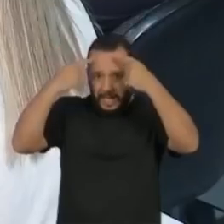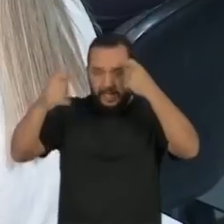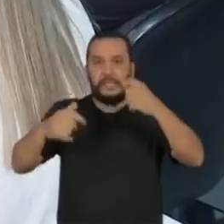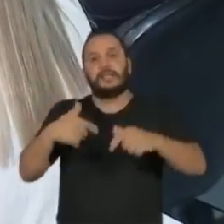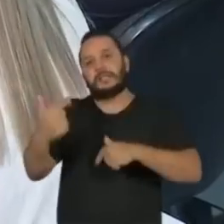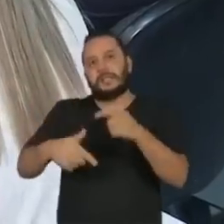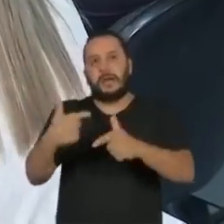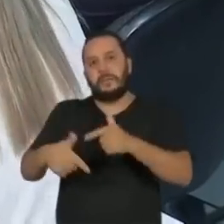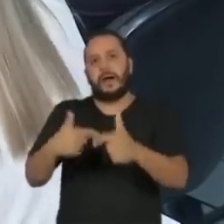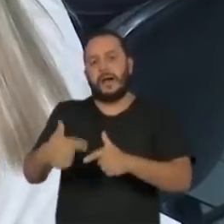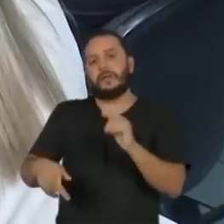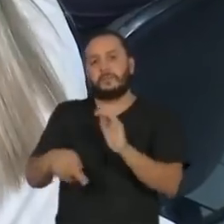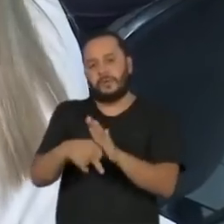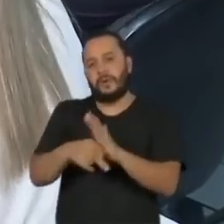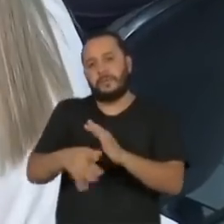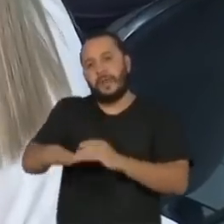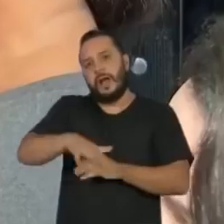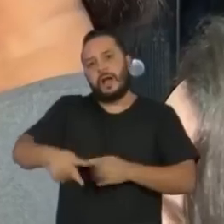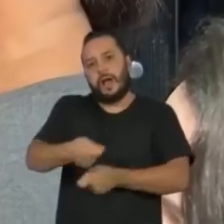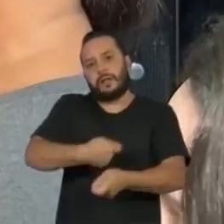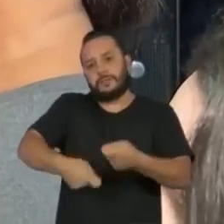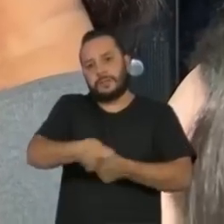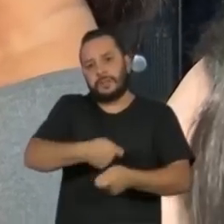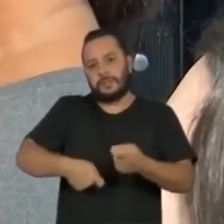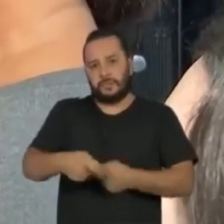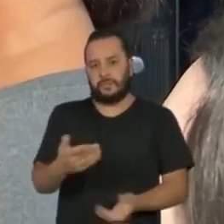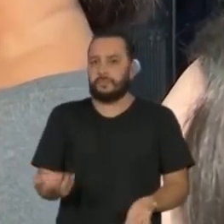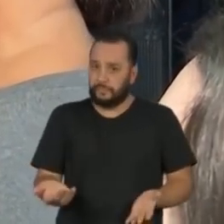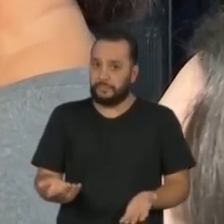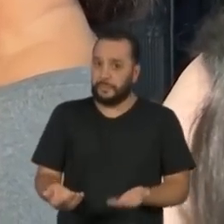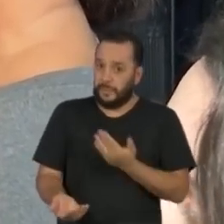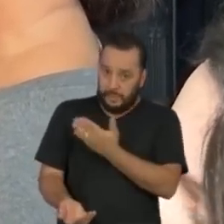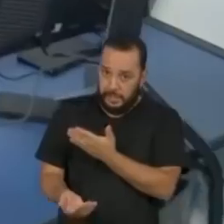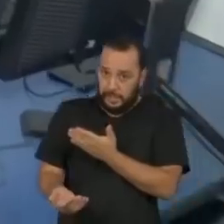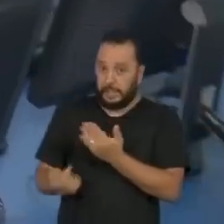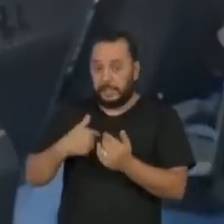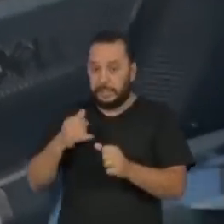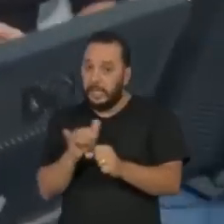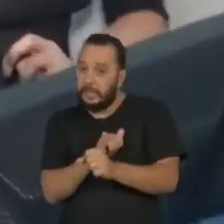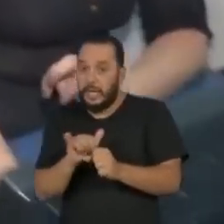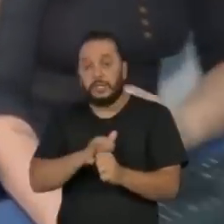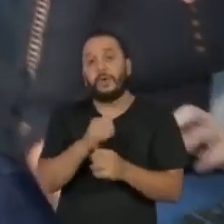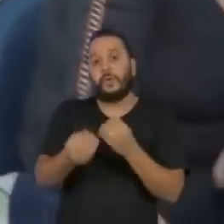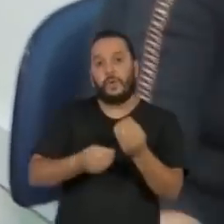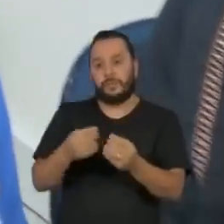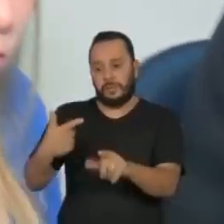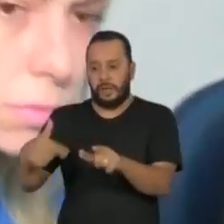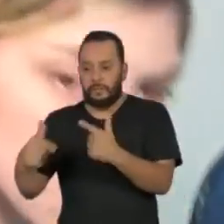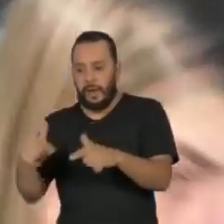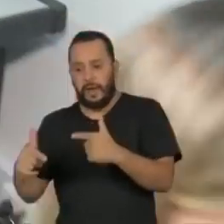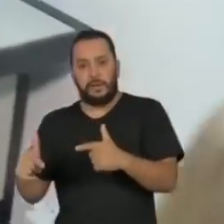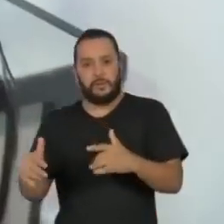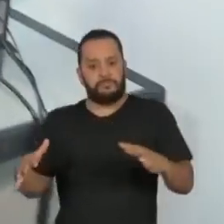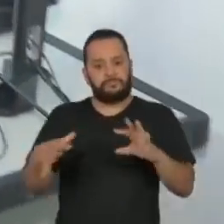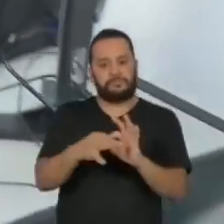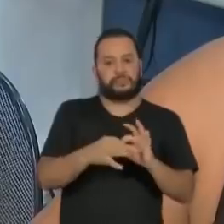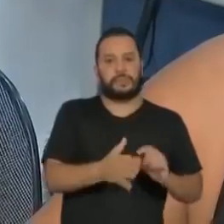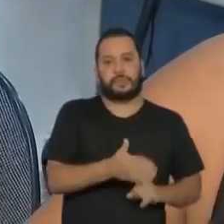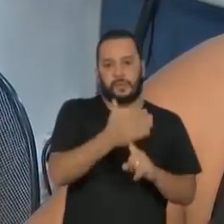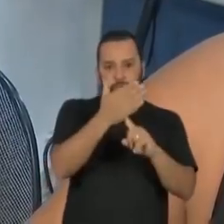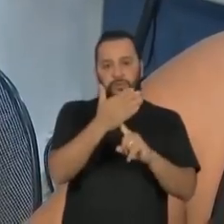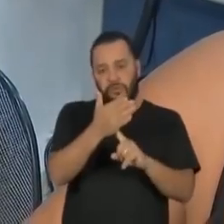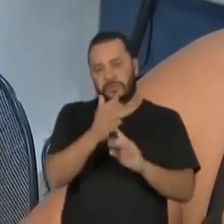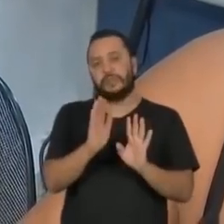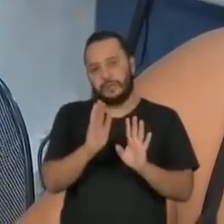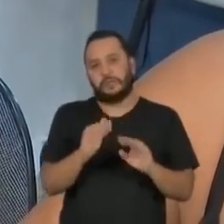cadeia, comum na administração tradicional. Nesse método, o trabalho é ligado à tecnologia. A transformação digital é